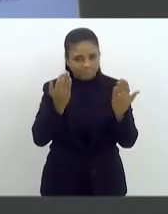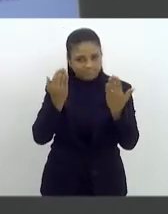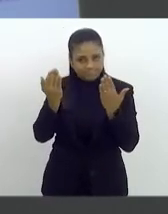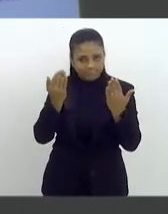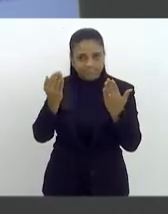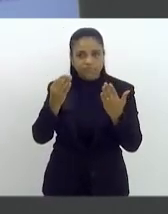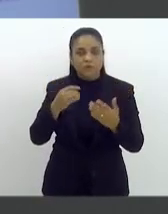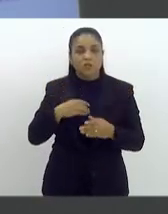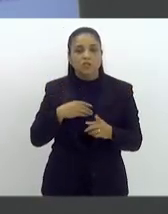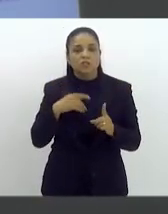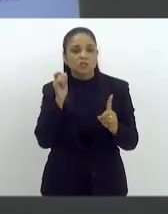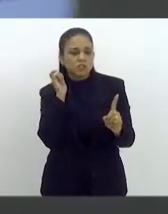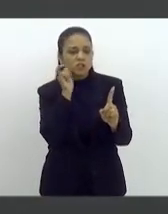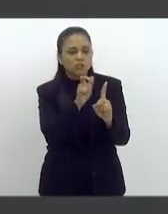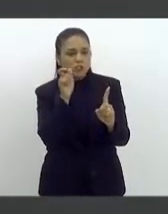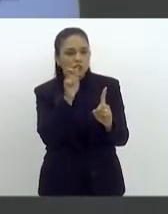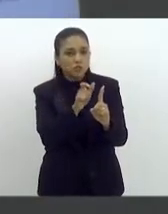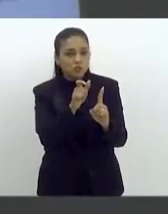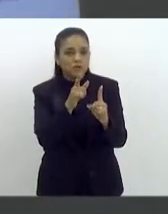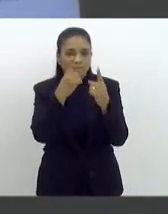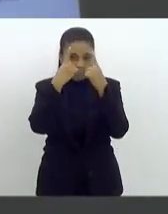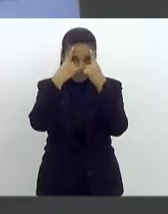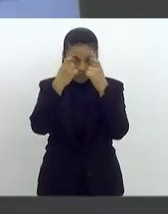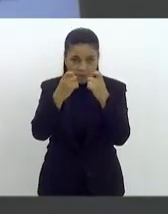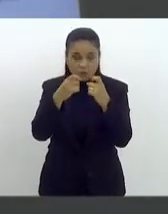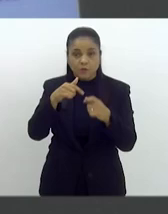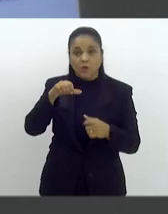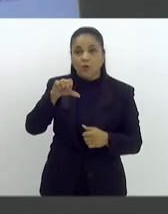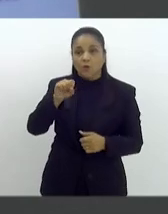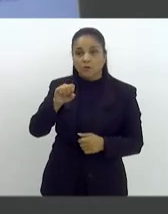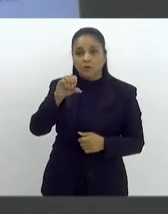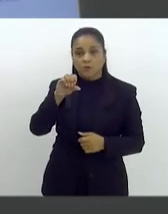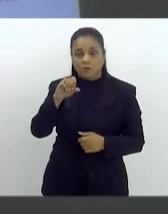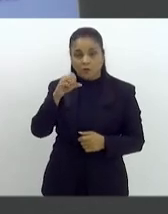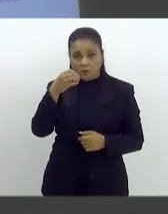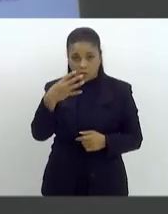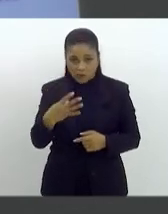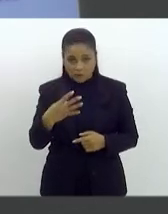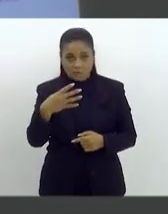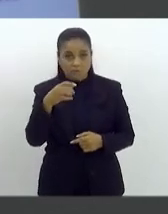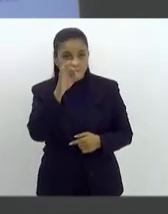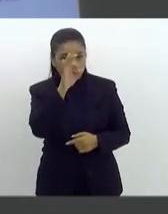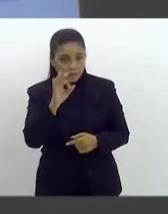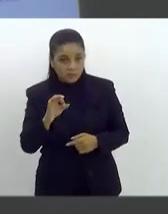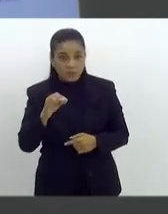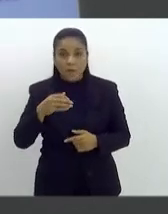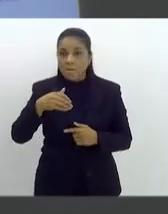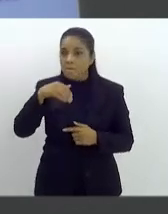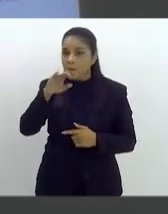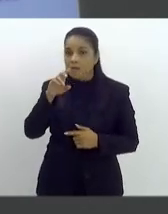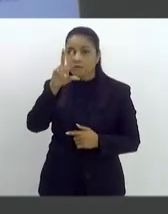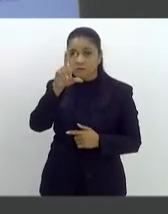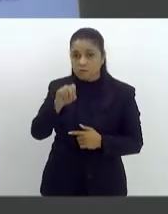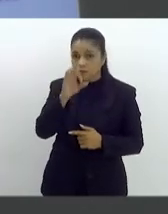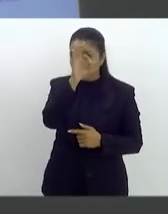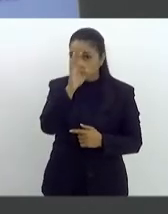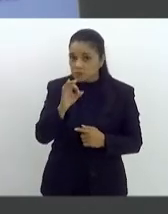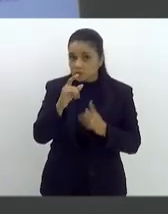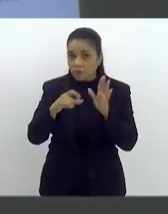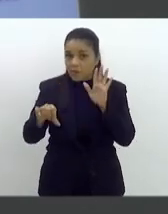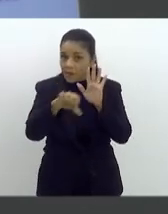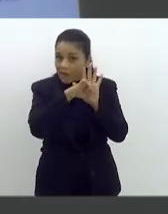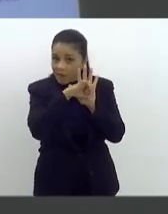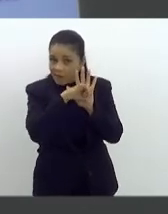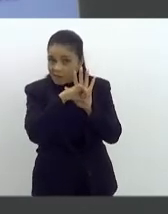que concentrou maior percentual de vítimas 84% e mais de 50% dos crimes é